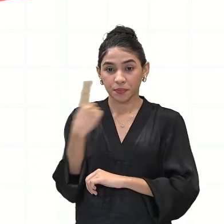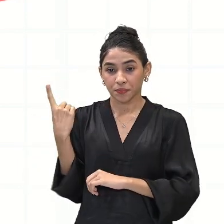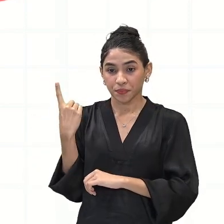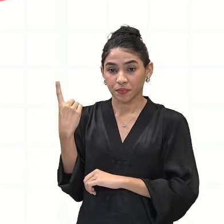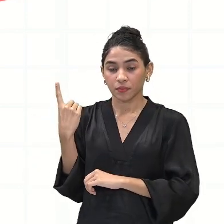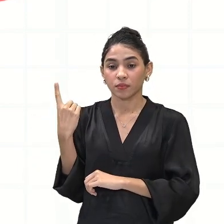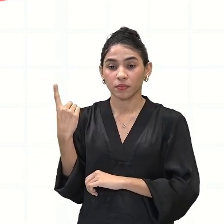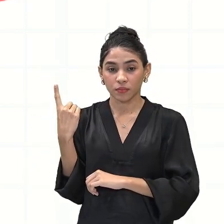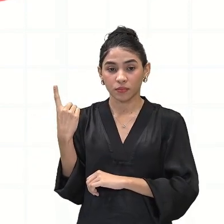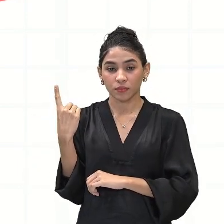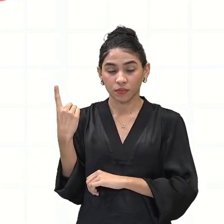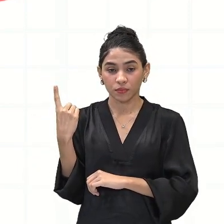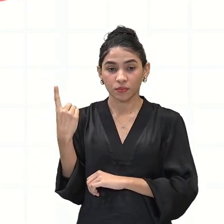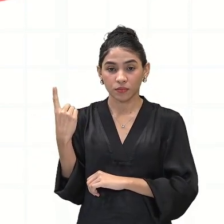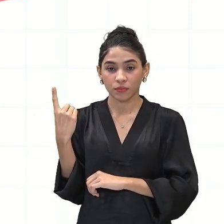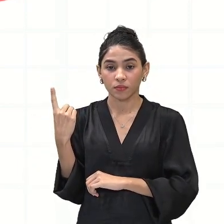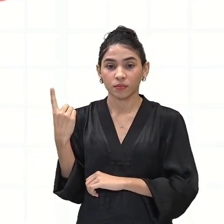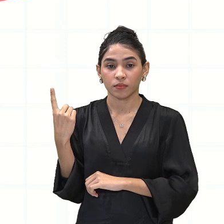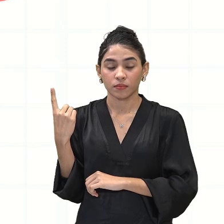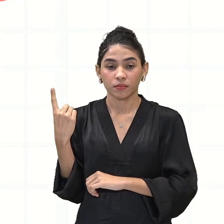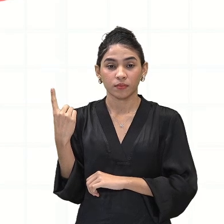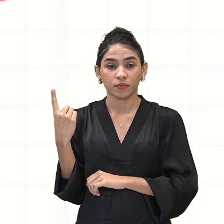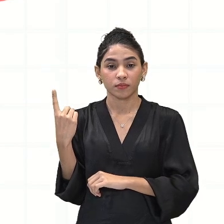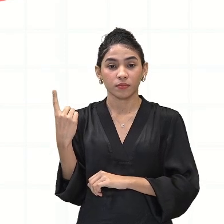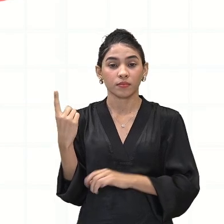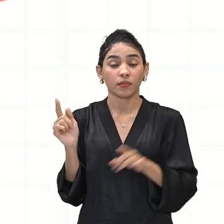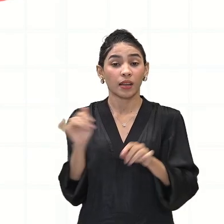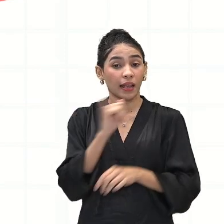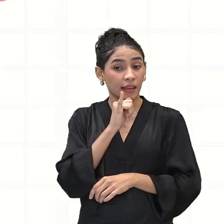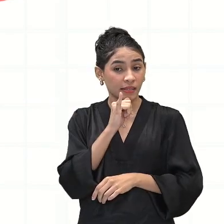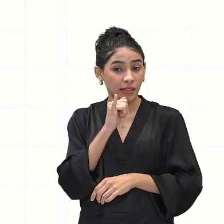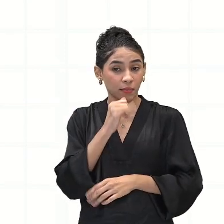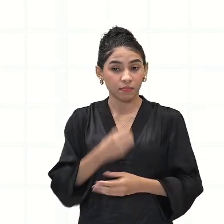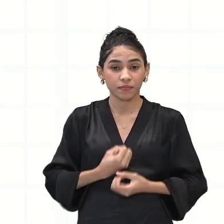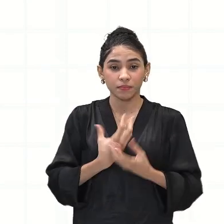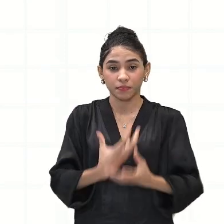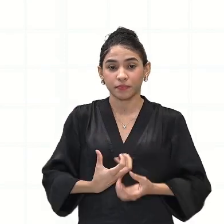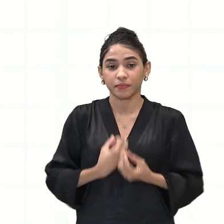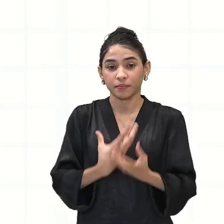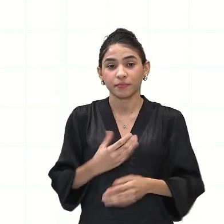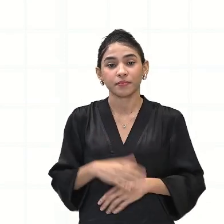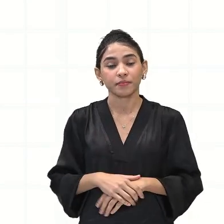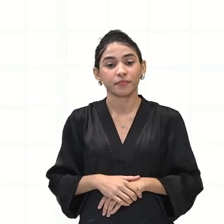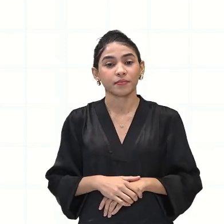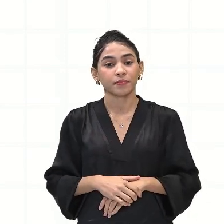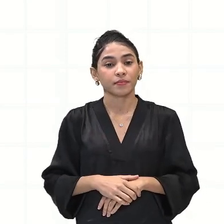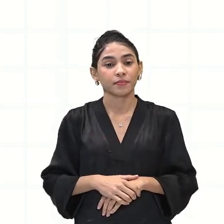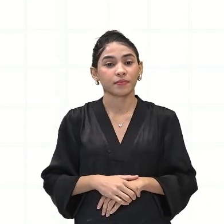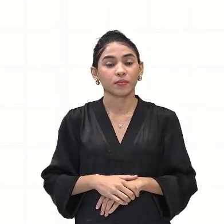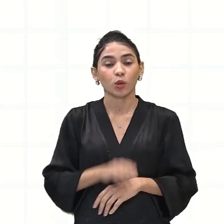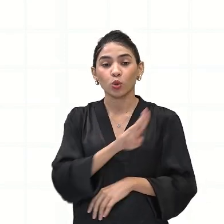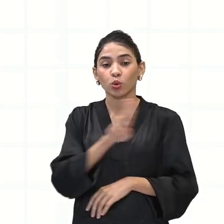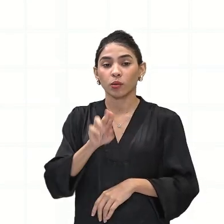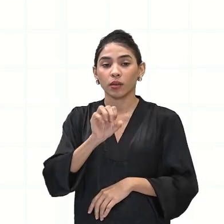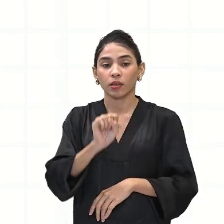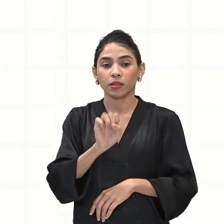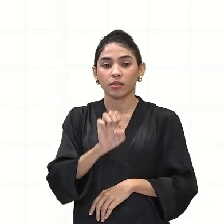palavras para fazer esse som. A gente tem também um exemplo de um poema chamado Segredo.